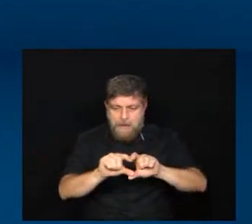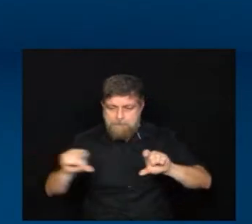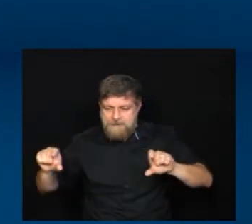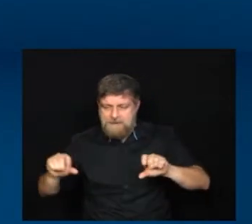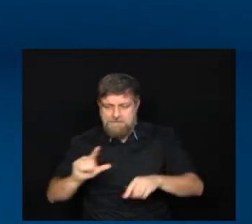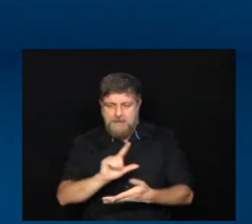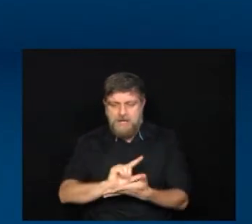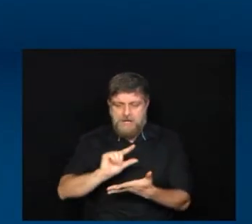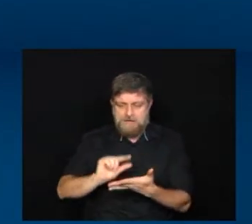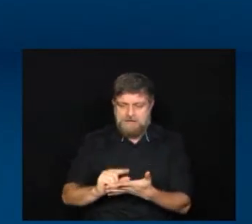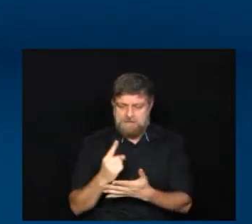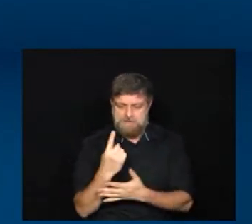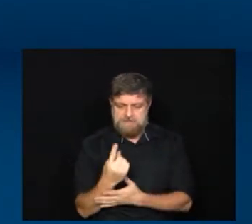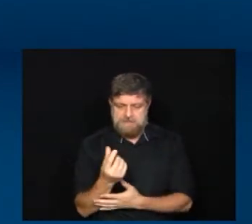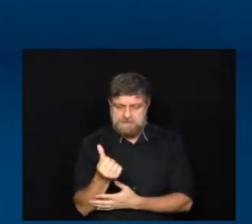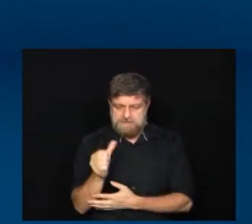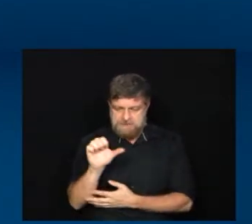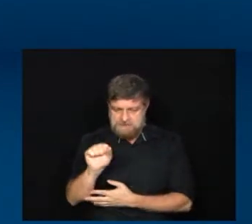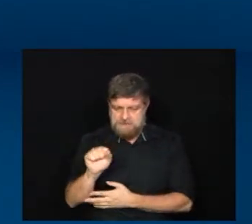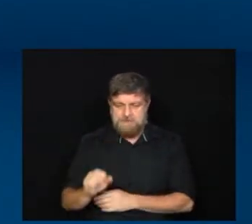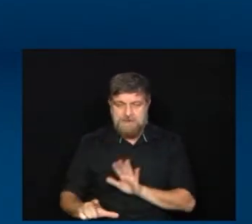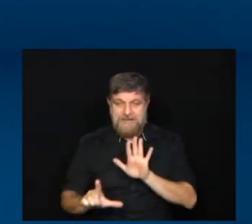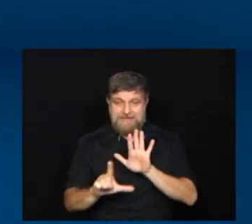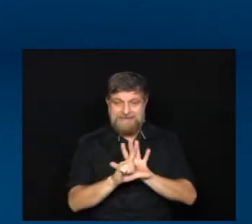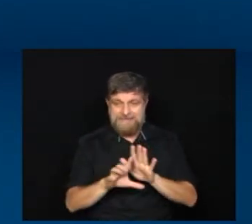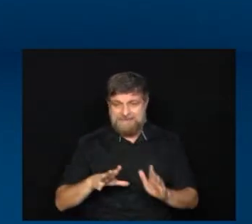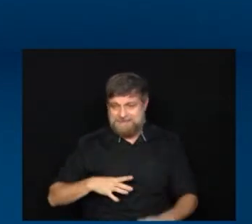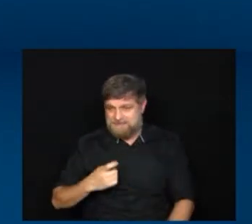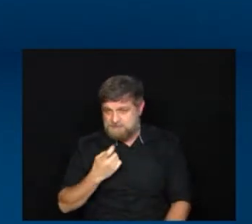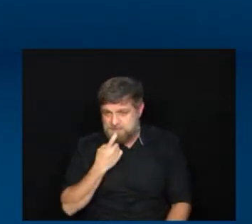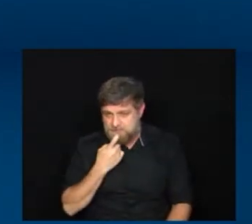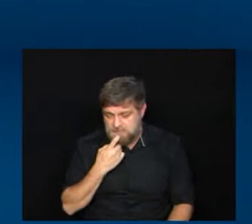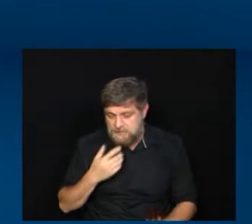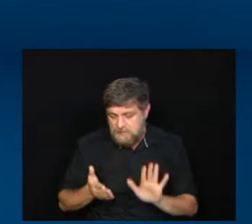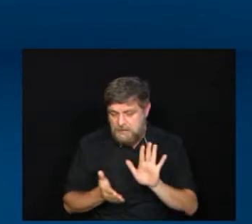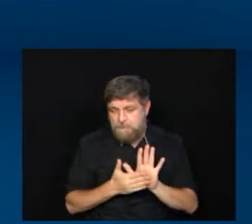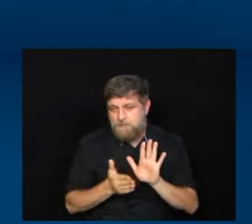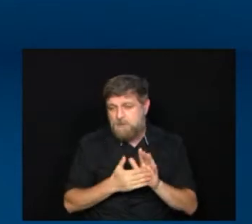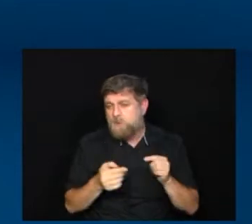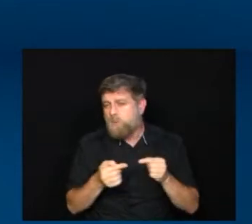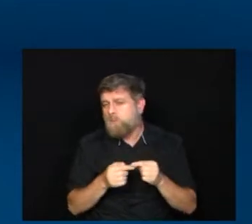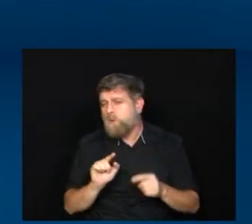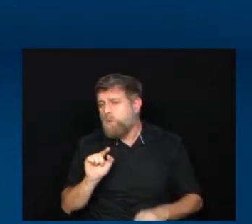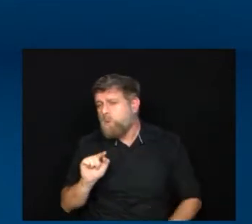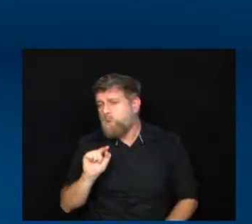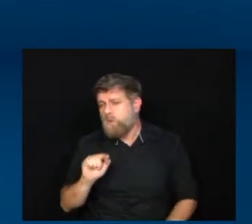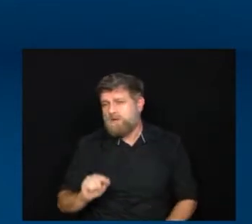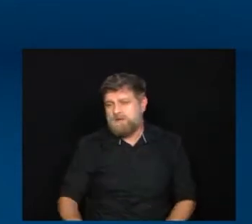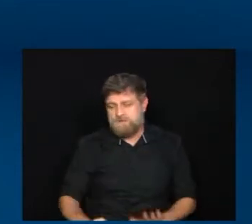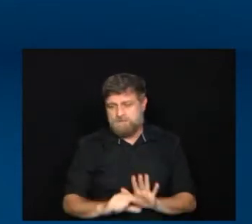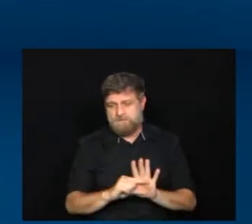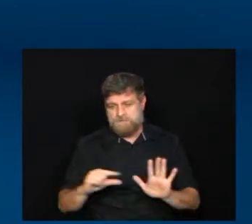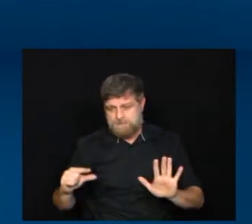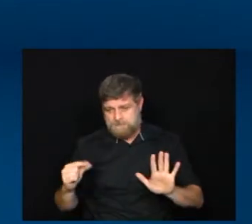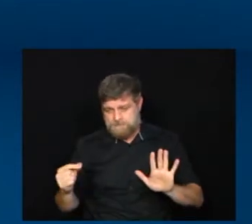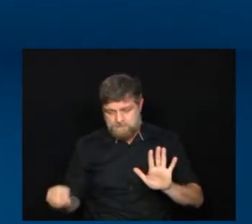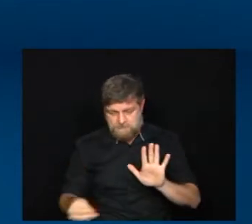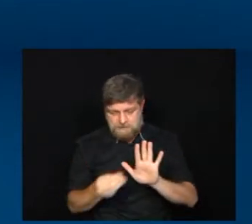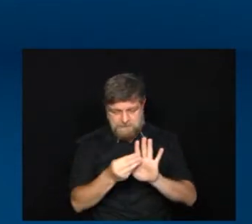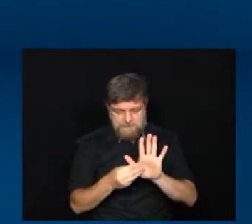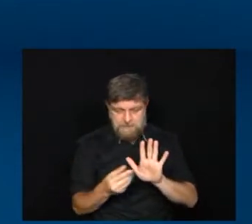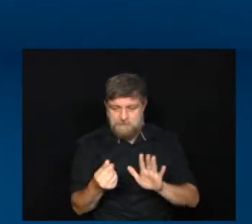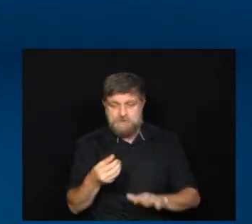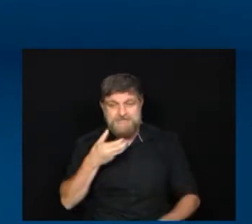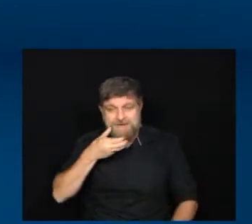ao artigo 168 da Lei Orgânica. De acordo com a proposta, as emendas individuais ao projeto de lei